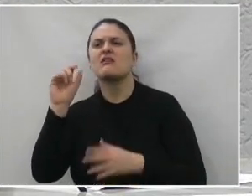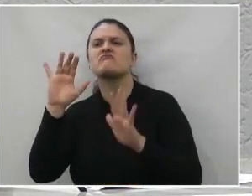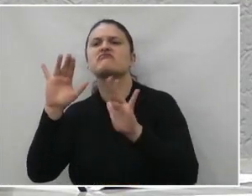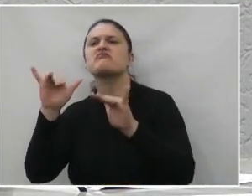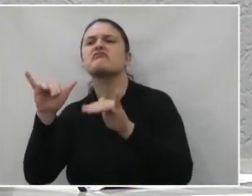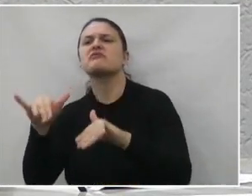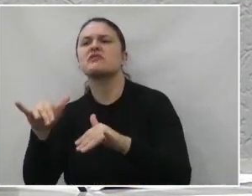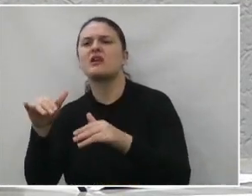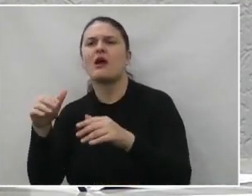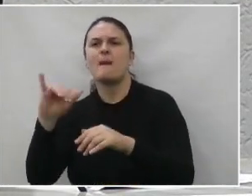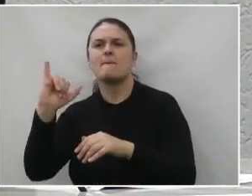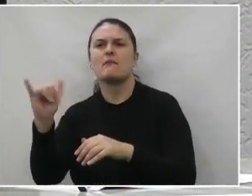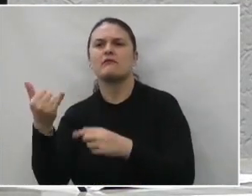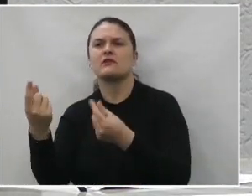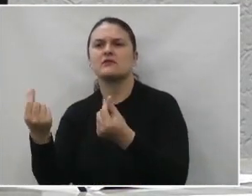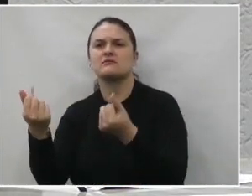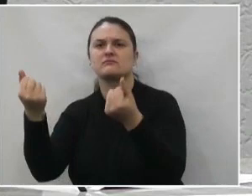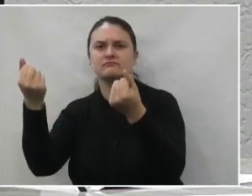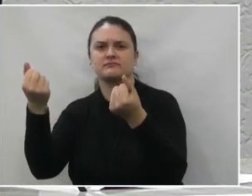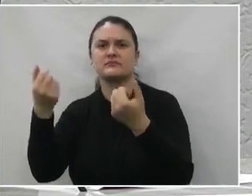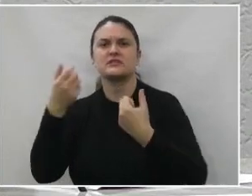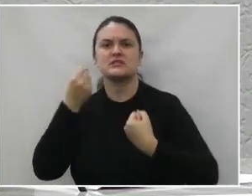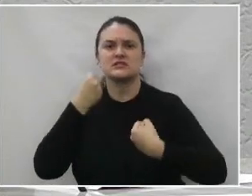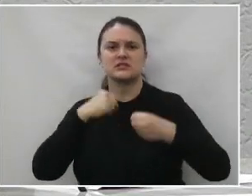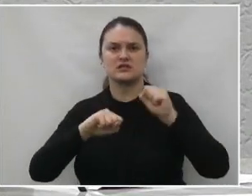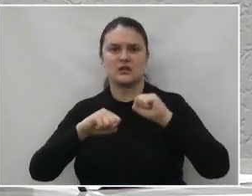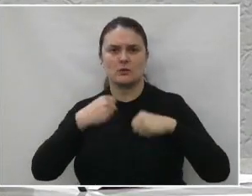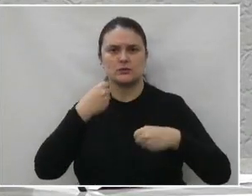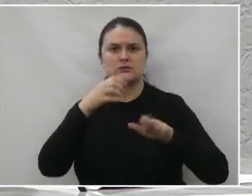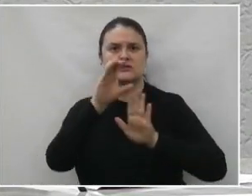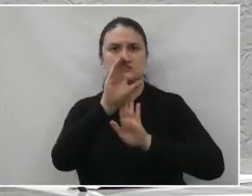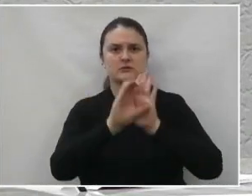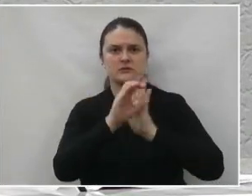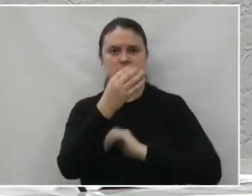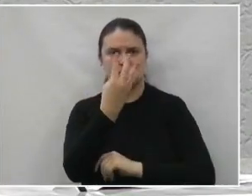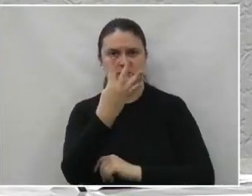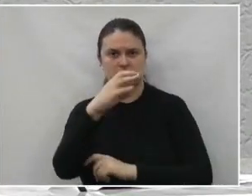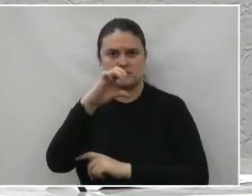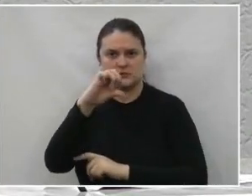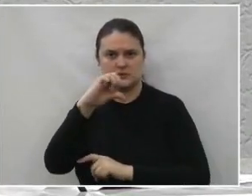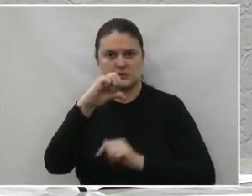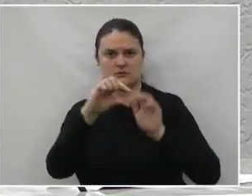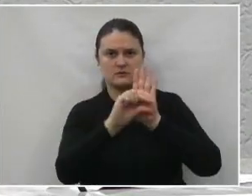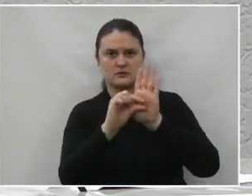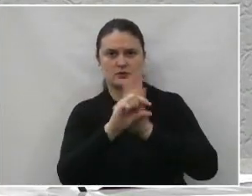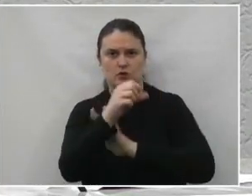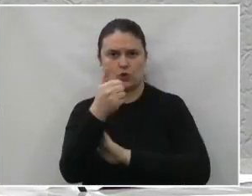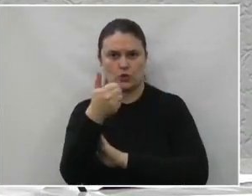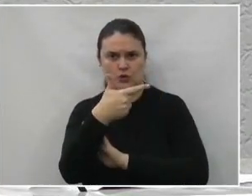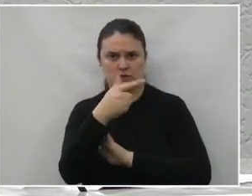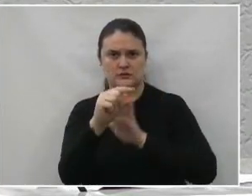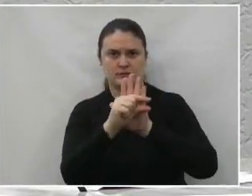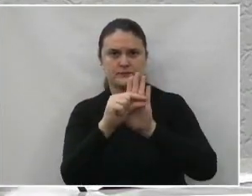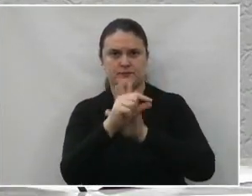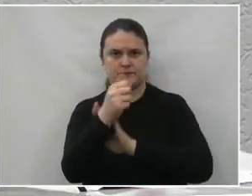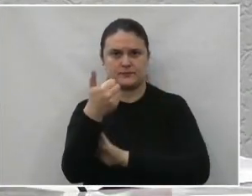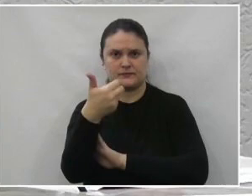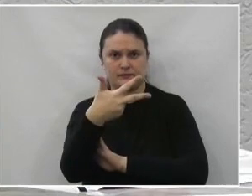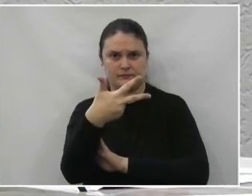com suas riquezas. Salmos, capítulo 49, versículos 12 e 13.